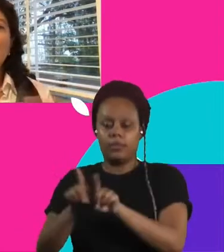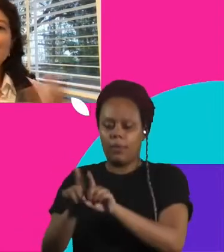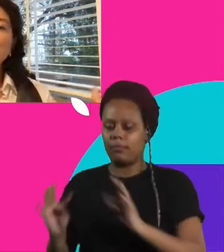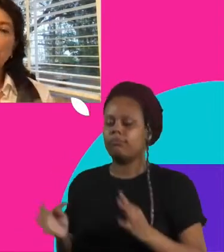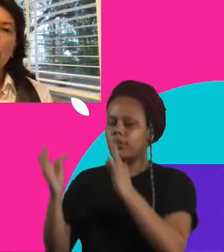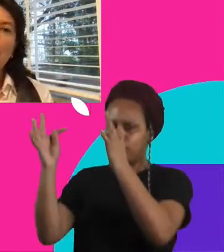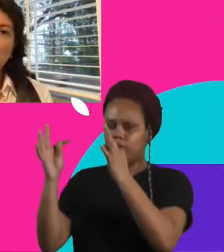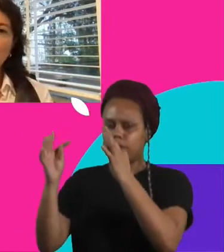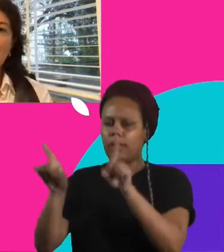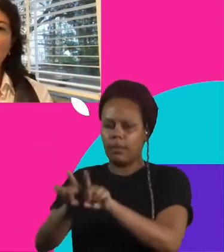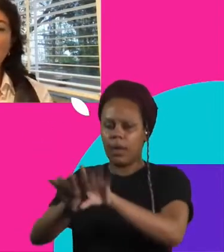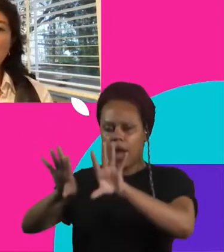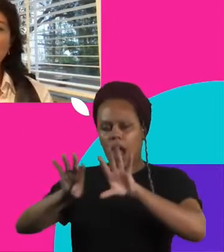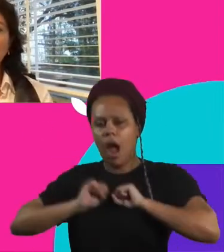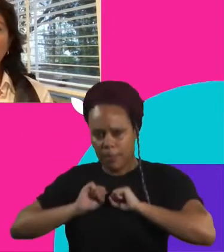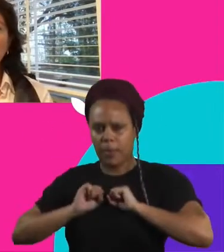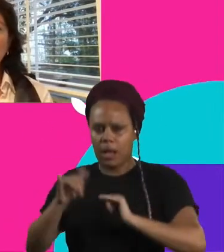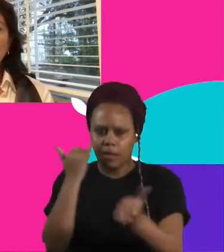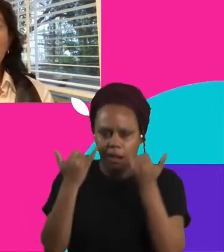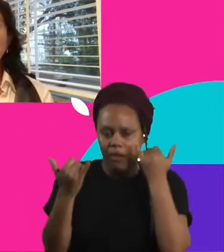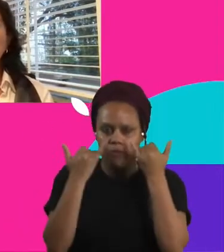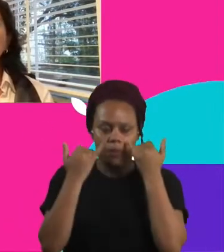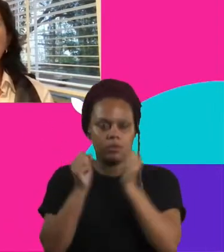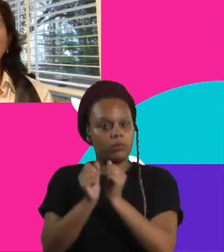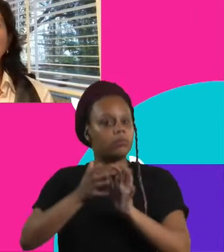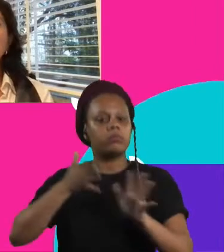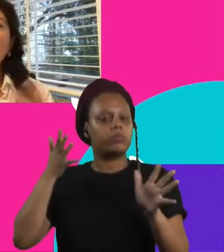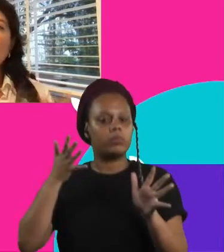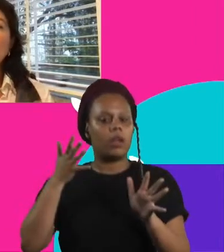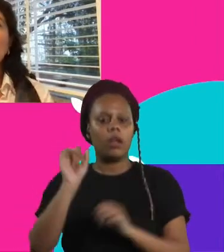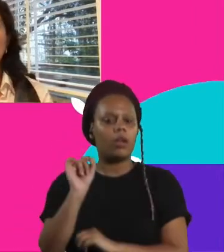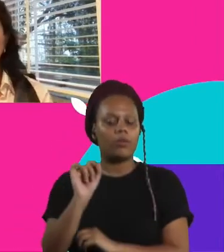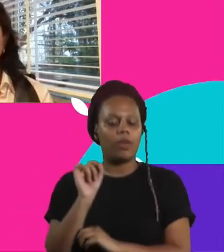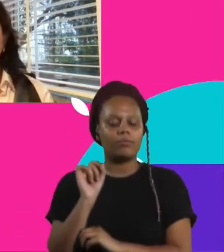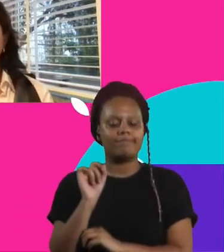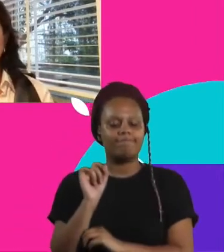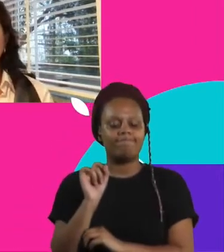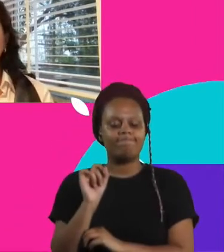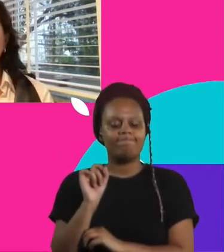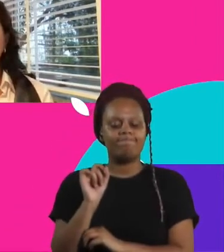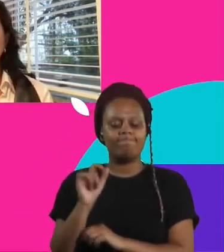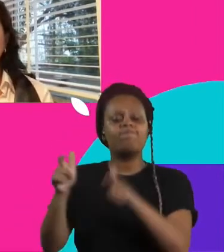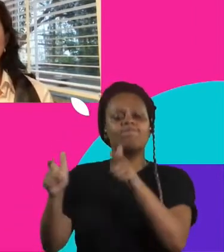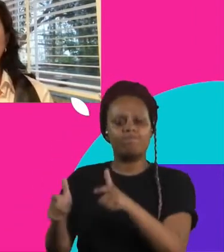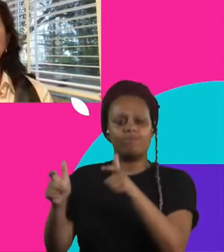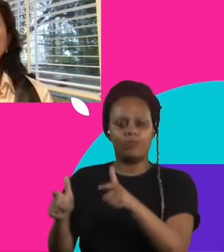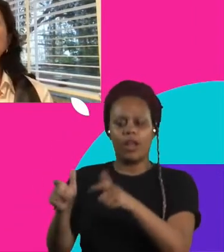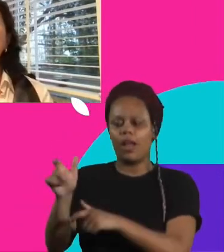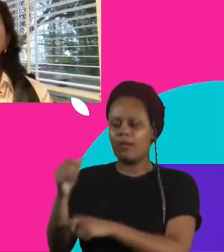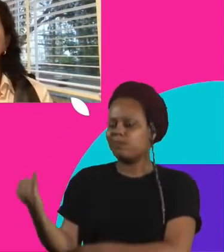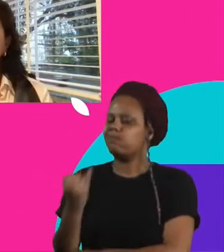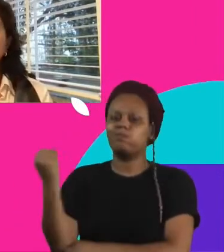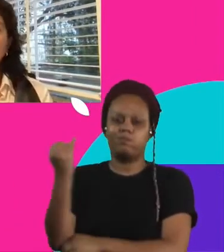da informação de uma forma mais plural e fluida, tem a ver com um lugar que é tão importante para a gestão pública brasileira, que são